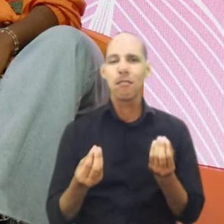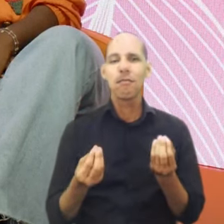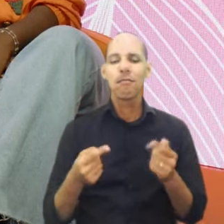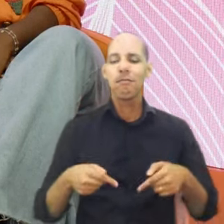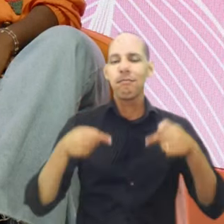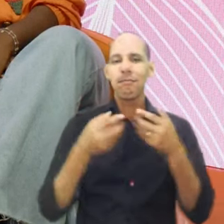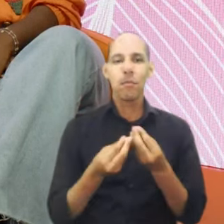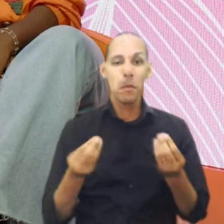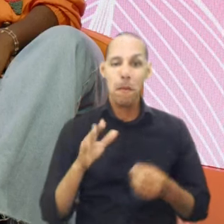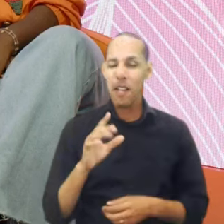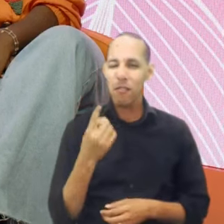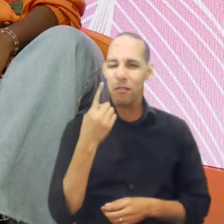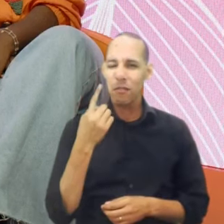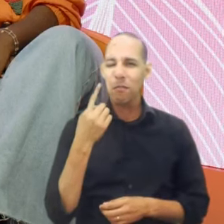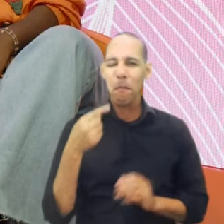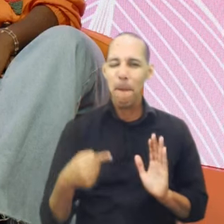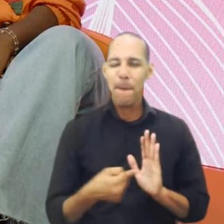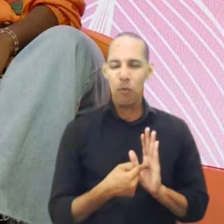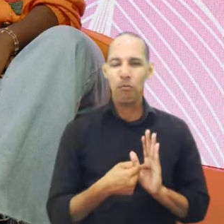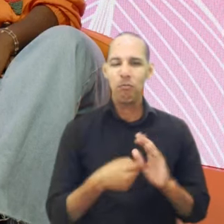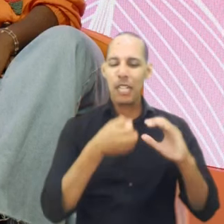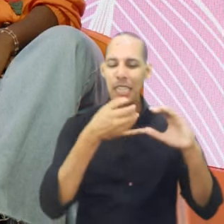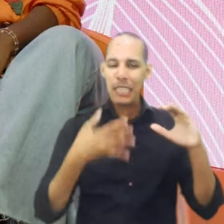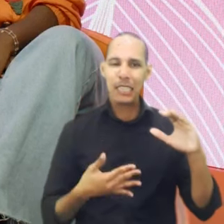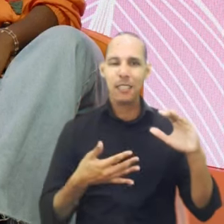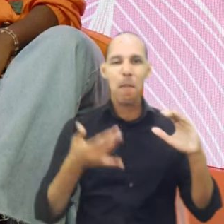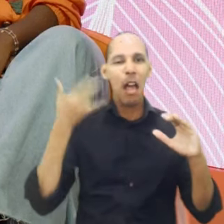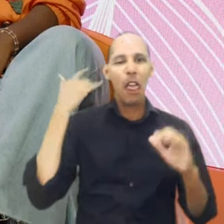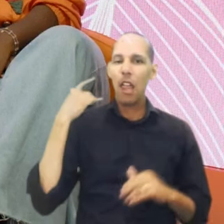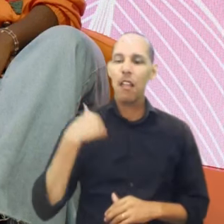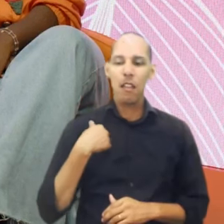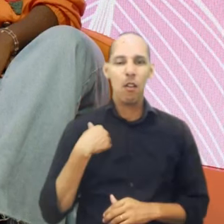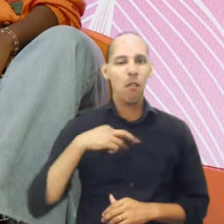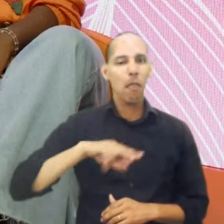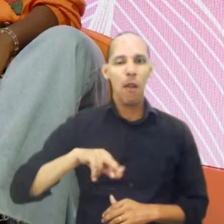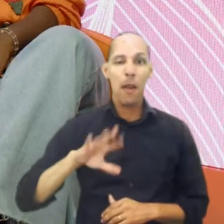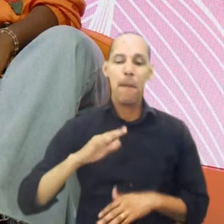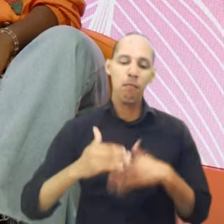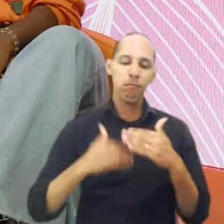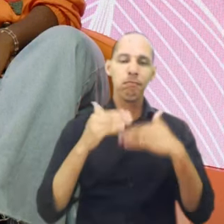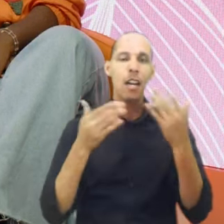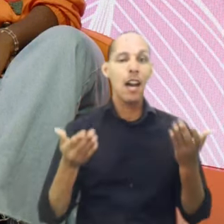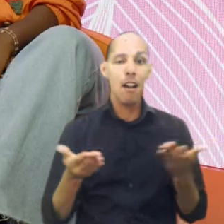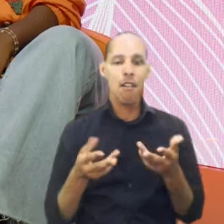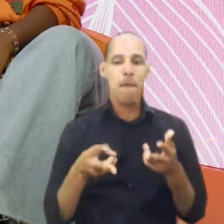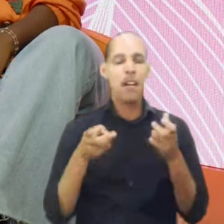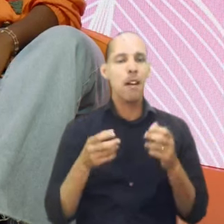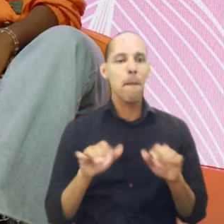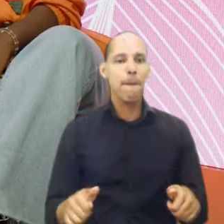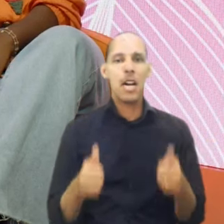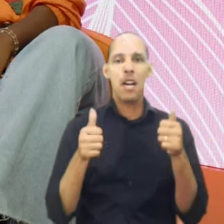de desafio. Agora, tem uma questão também de característica que eu não era e que, a partir do momento que eu me desenvolvi desse jeito, melhorou